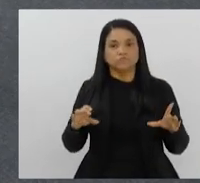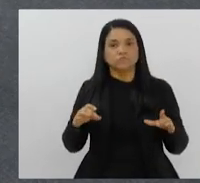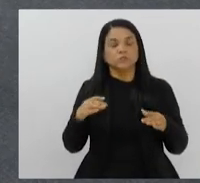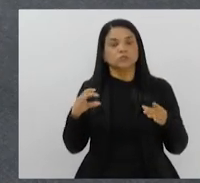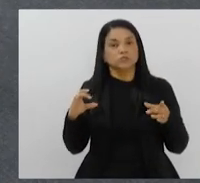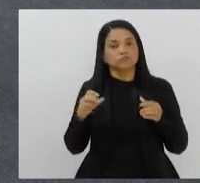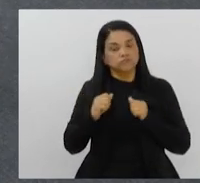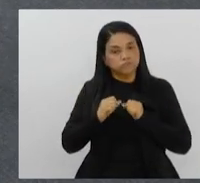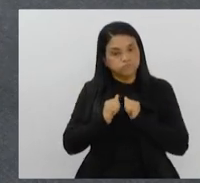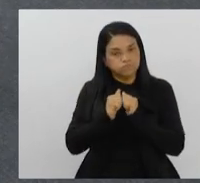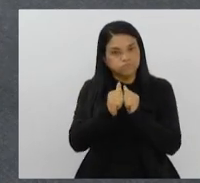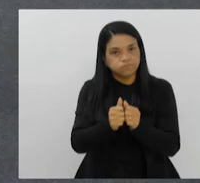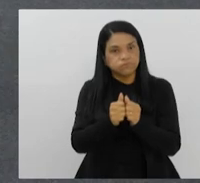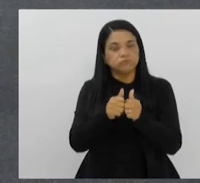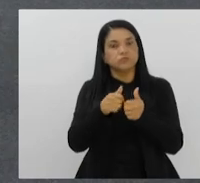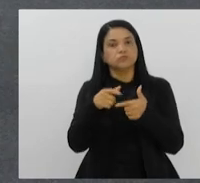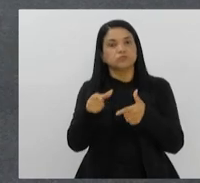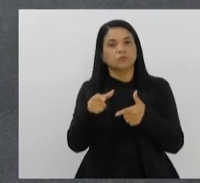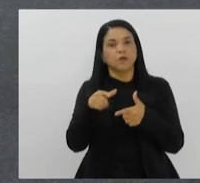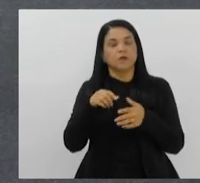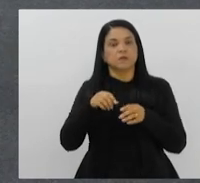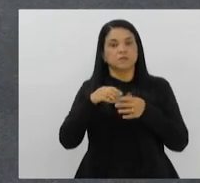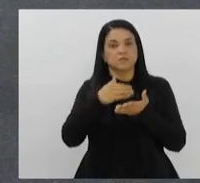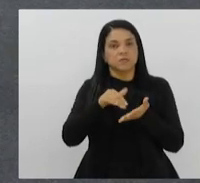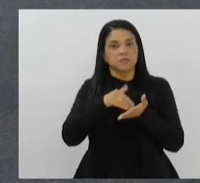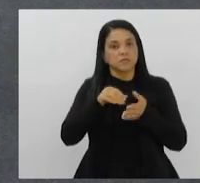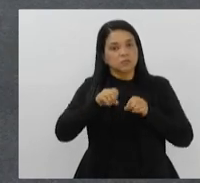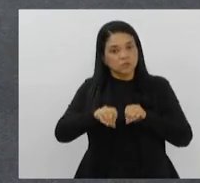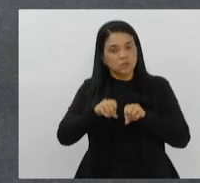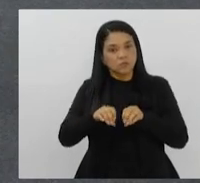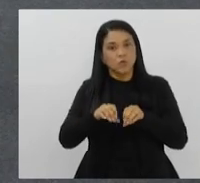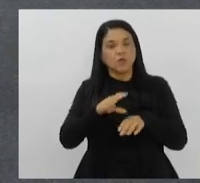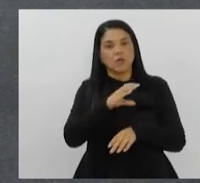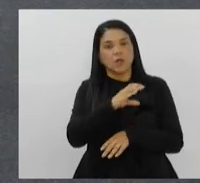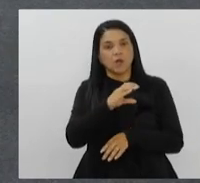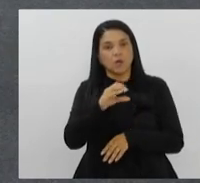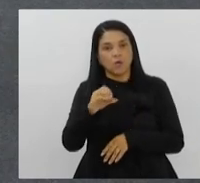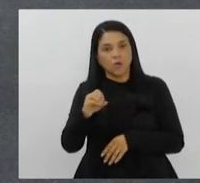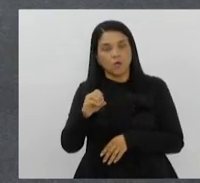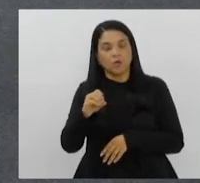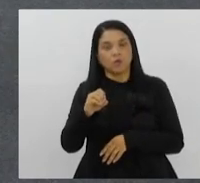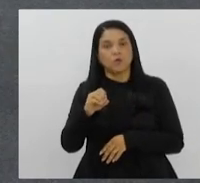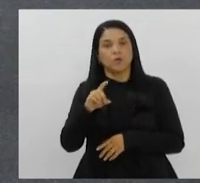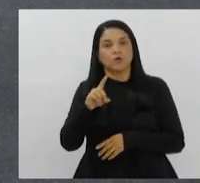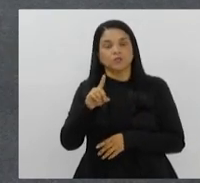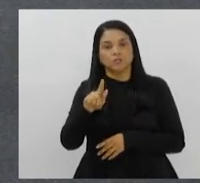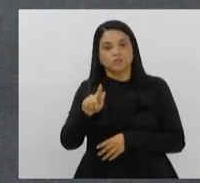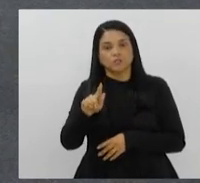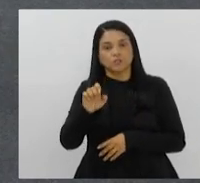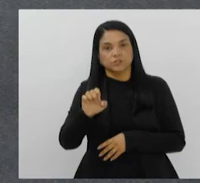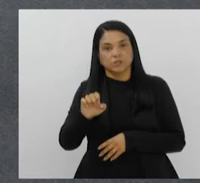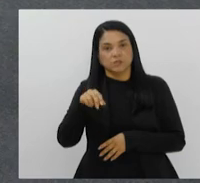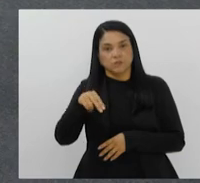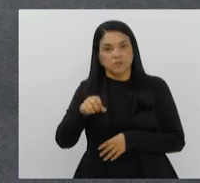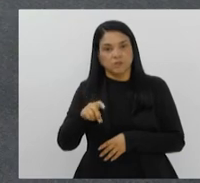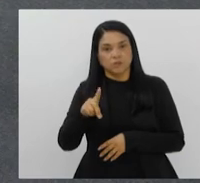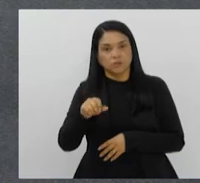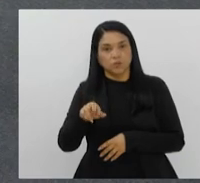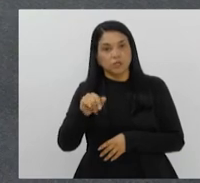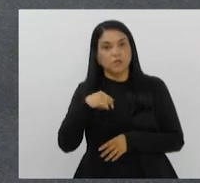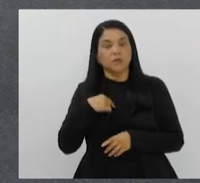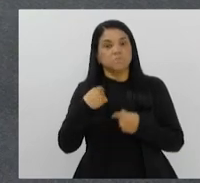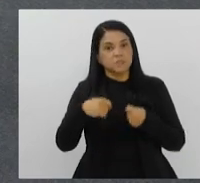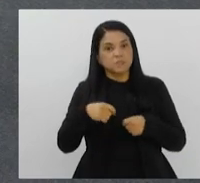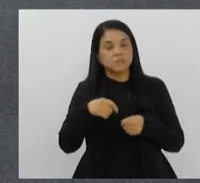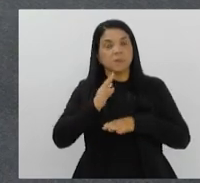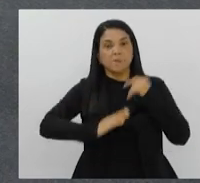Secretaria de Educação, que a corregedoria seja de educadores, de professores, de auditores. Ou seja, então,